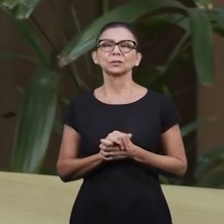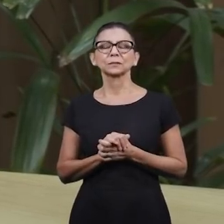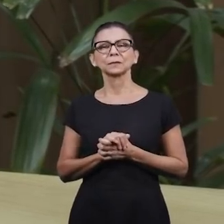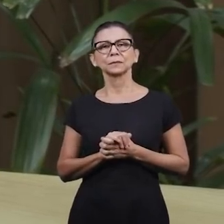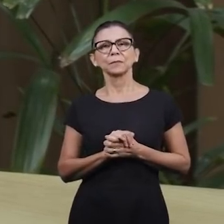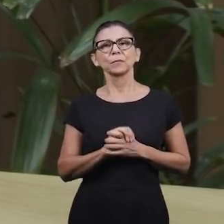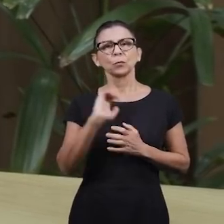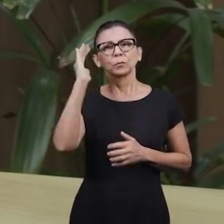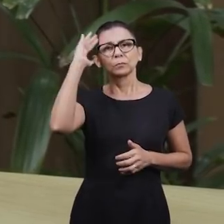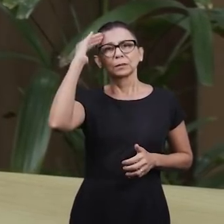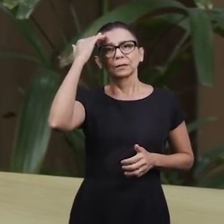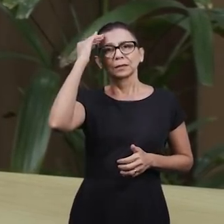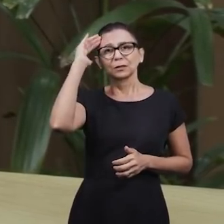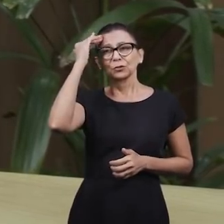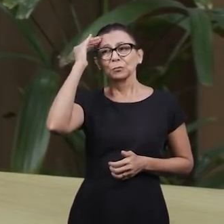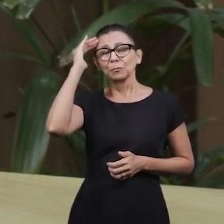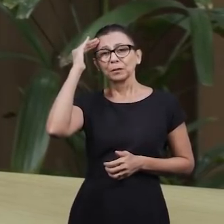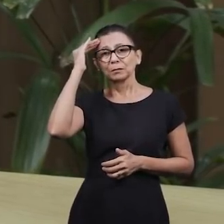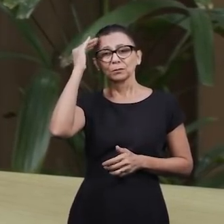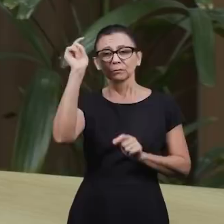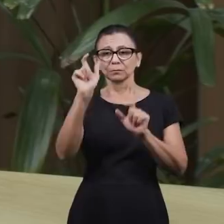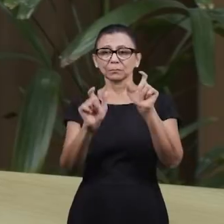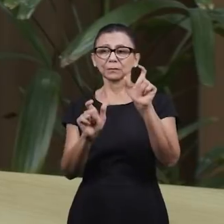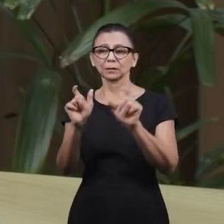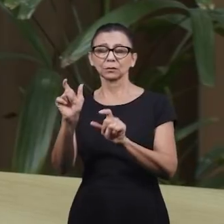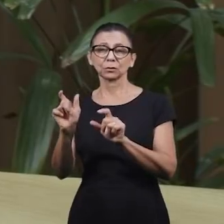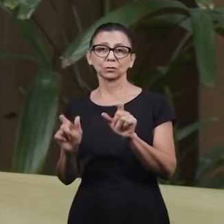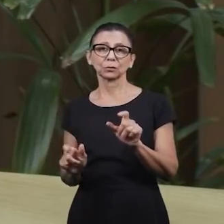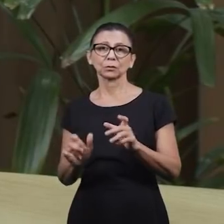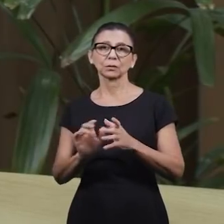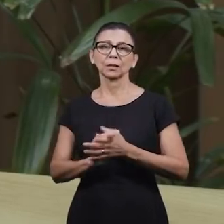do alcance que as pessoas têm. E quando eu digo